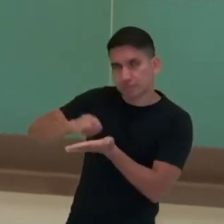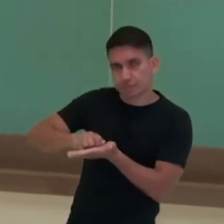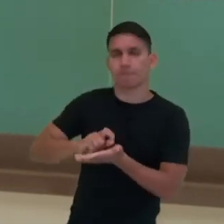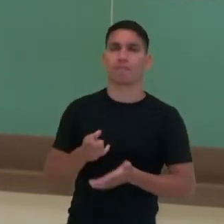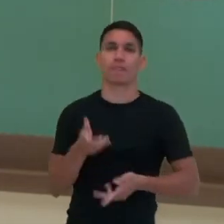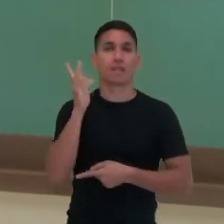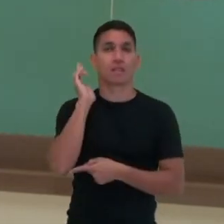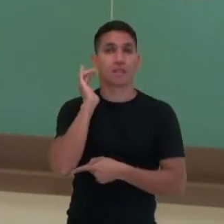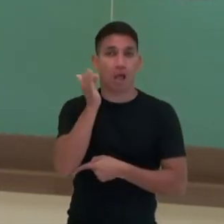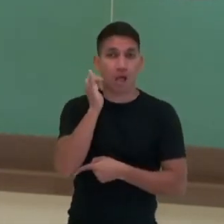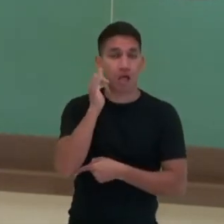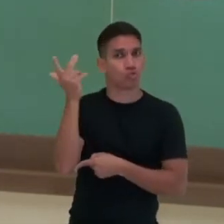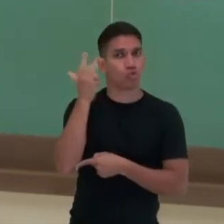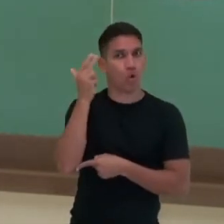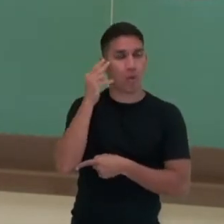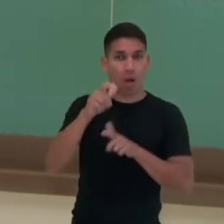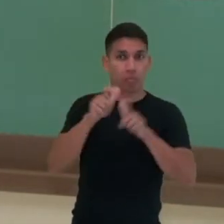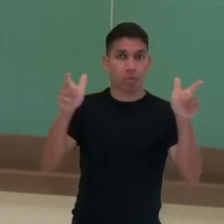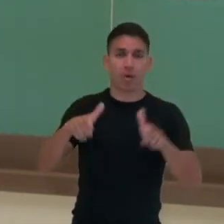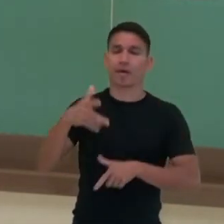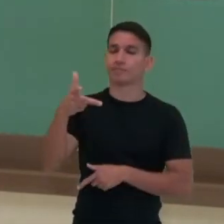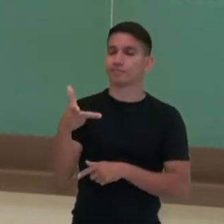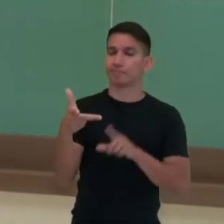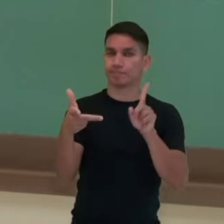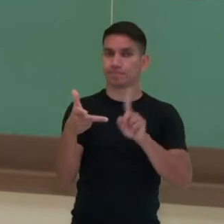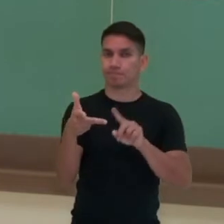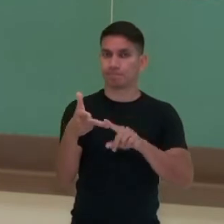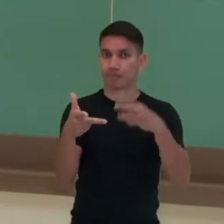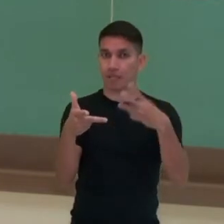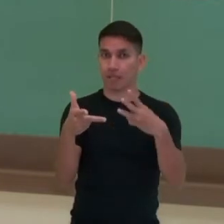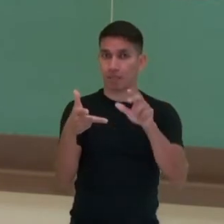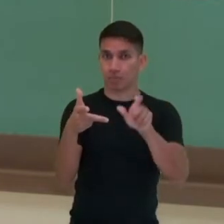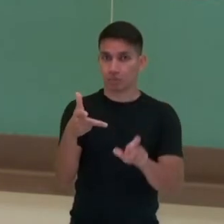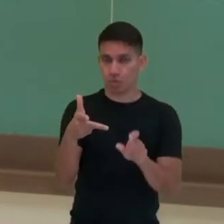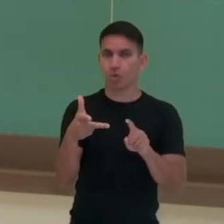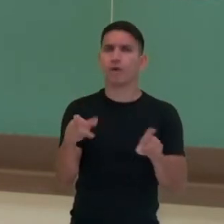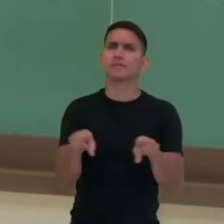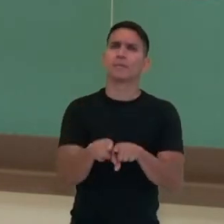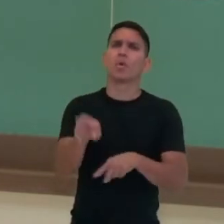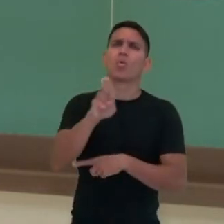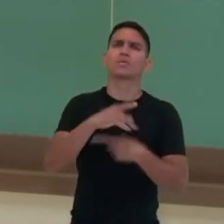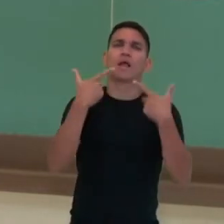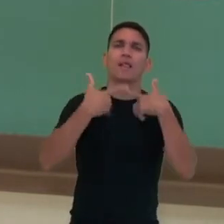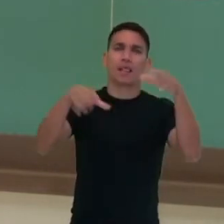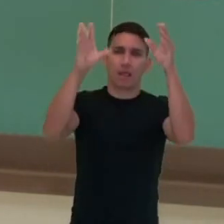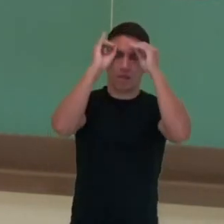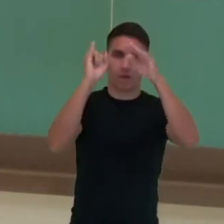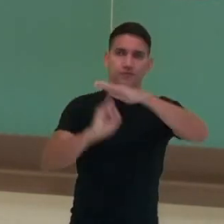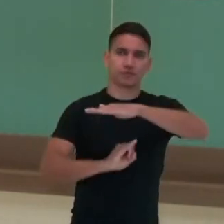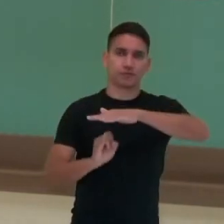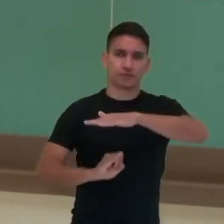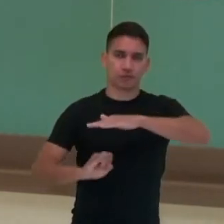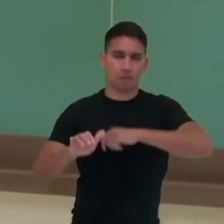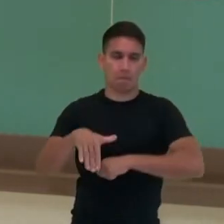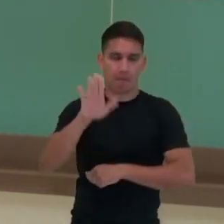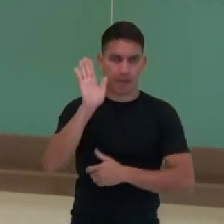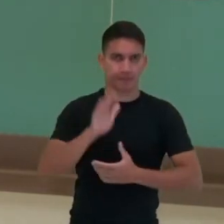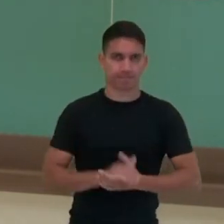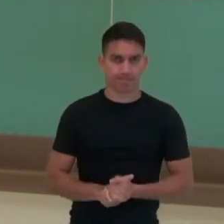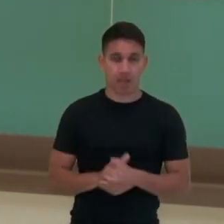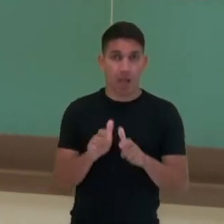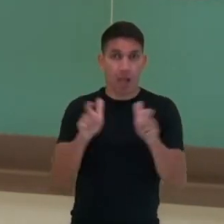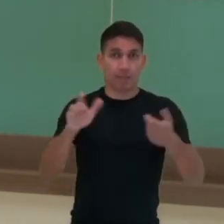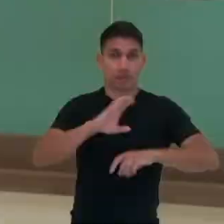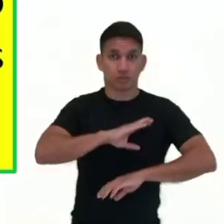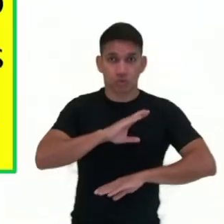maior frequência em terceira pessoa e utiliza bastante a linguagem informal, tá? A maioria dos